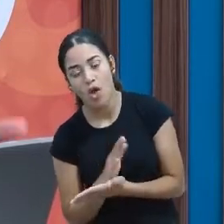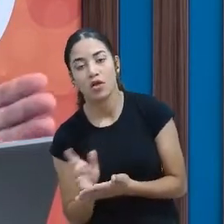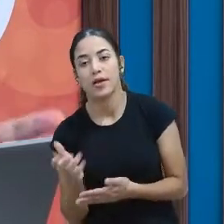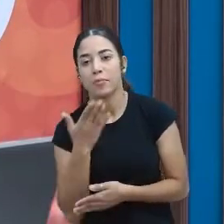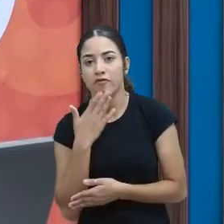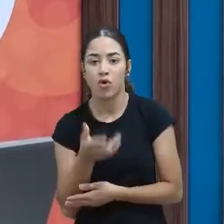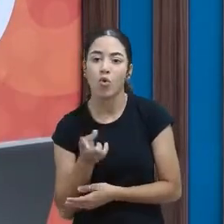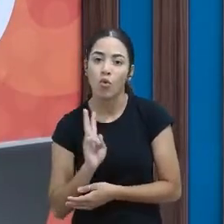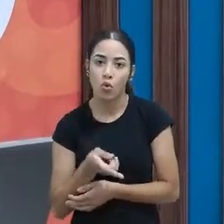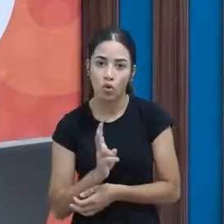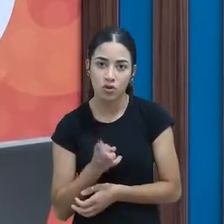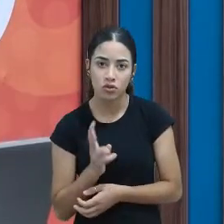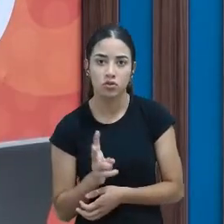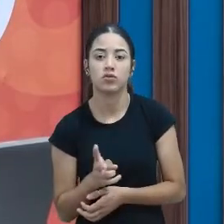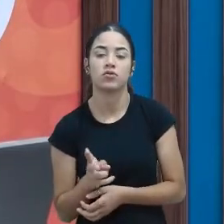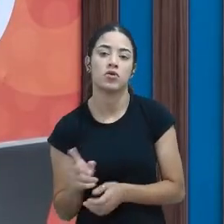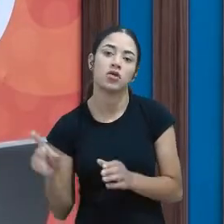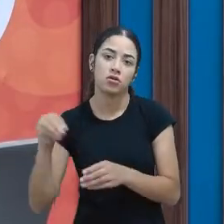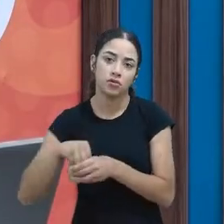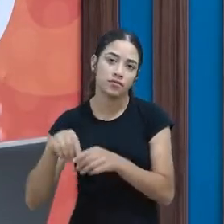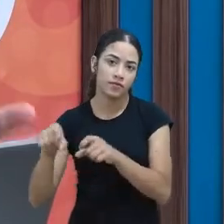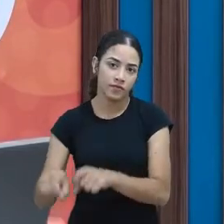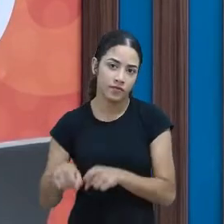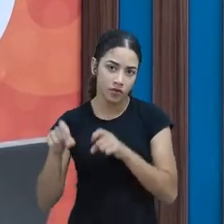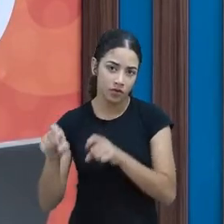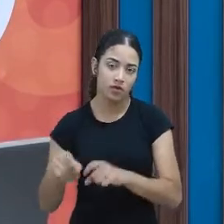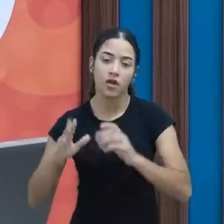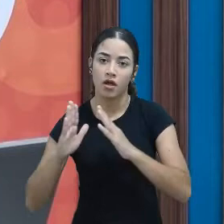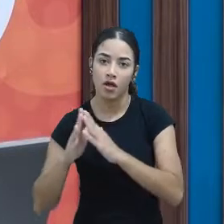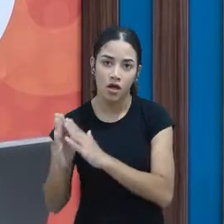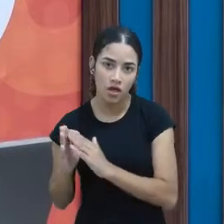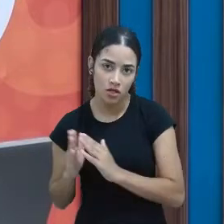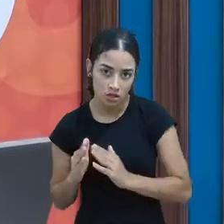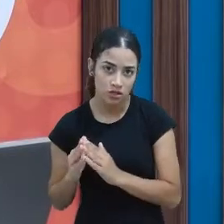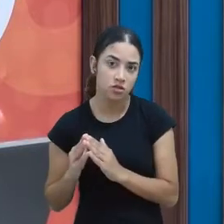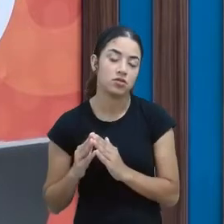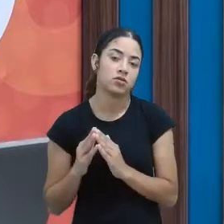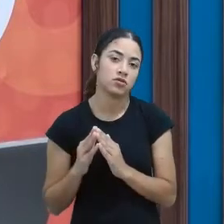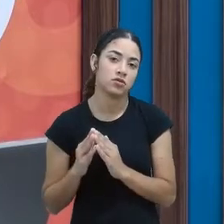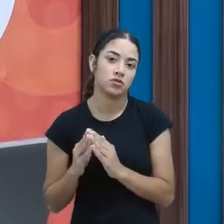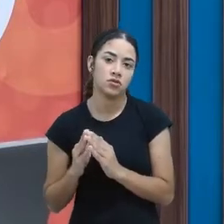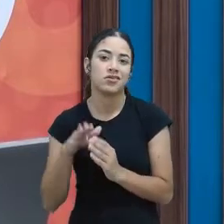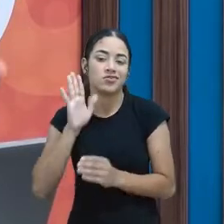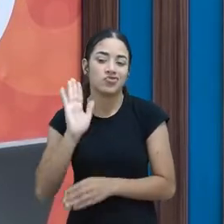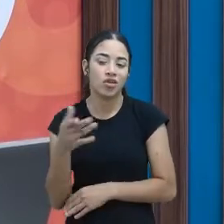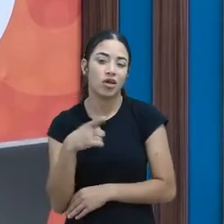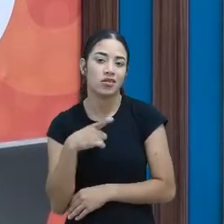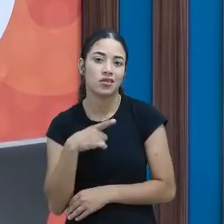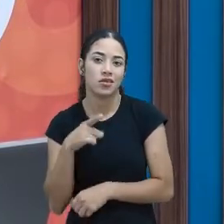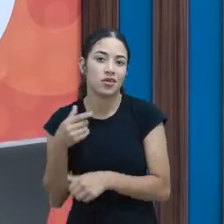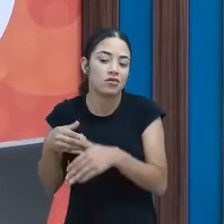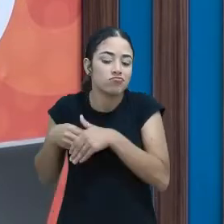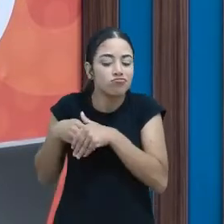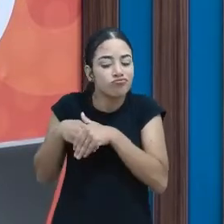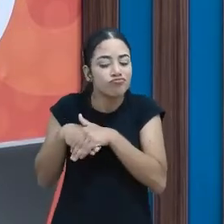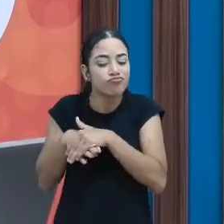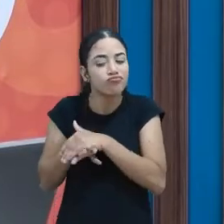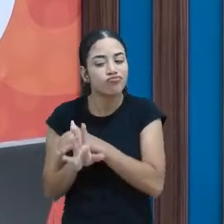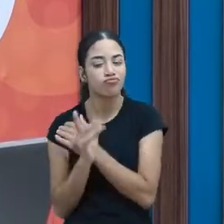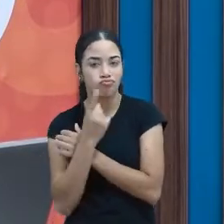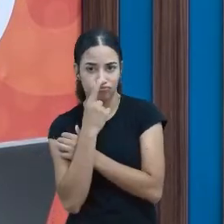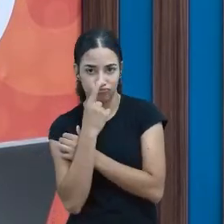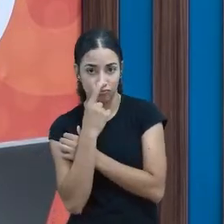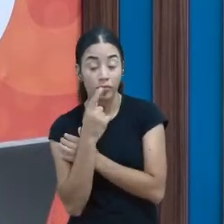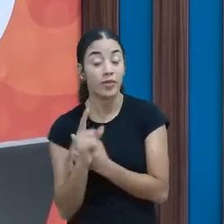preferir continuar nos engenhos, ou nas casas, né? Nas pessoas onde eles já tinham um certo costume.